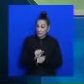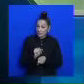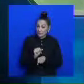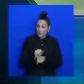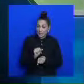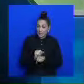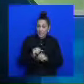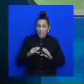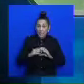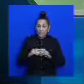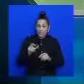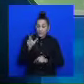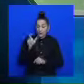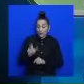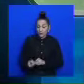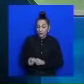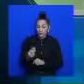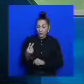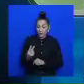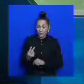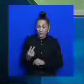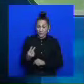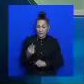bola para a coluna número 2.